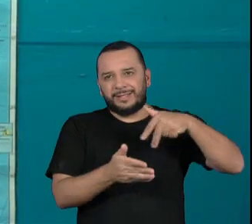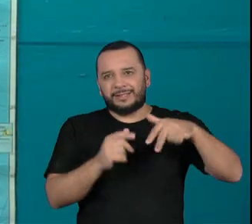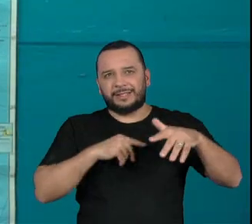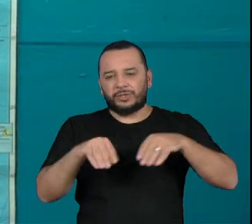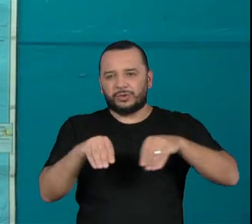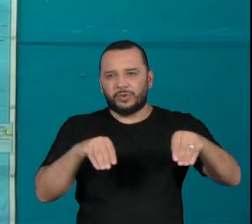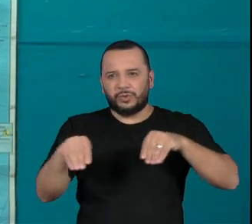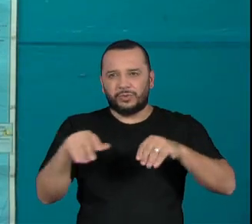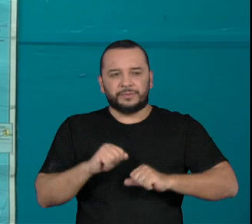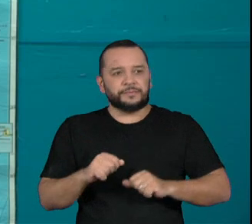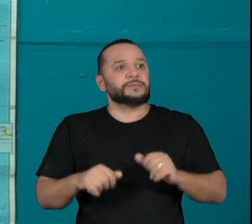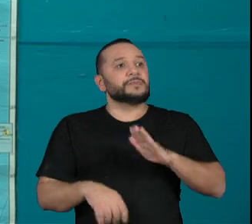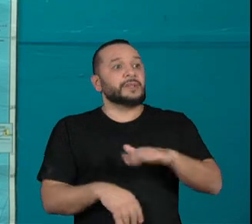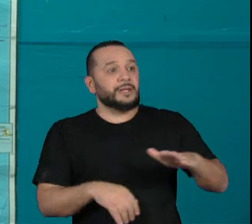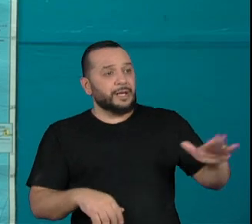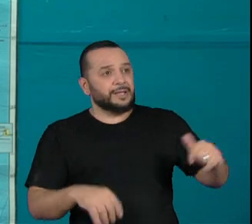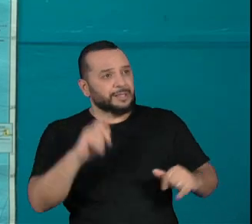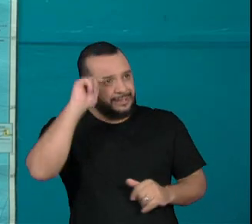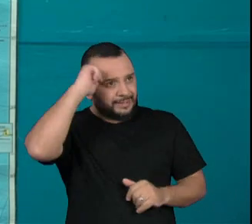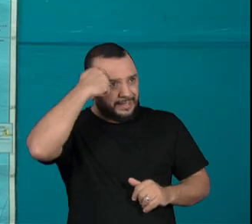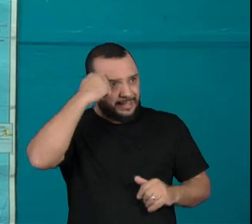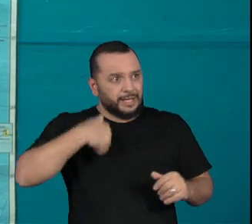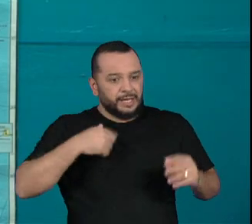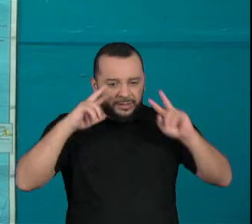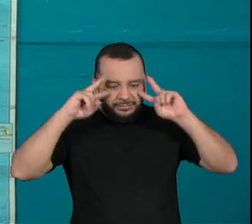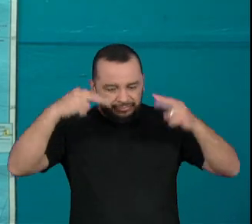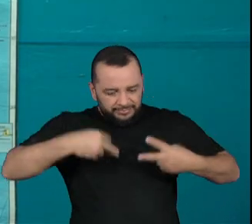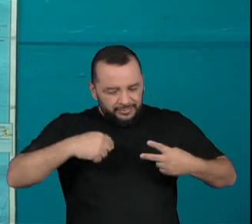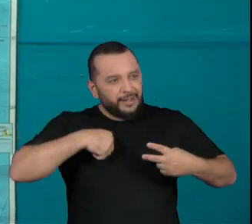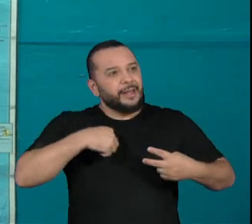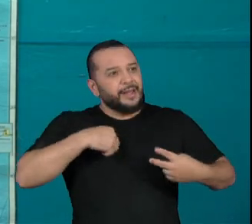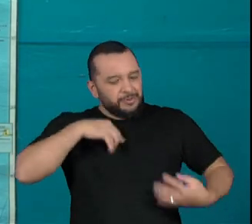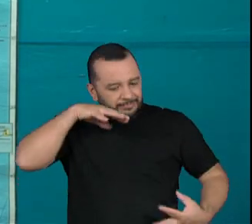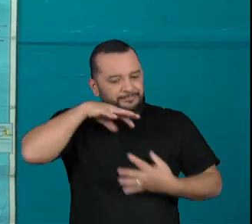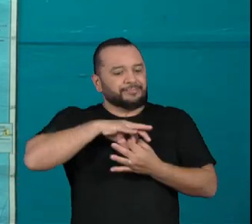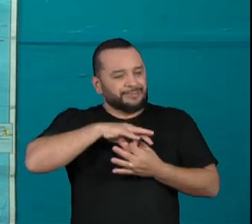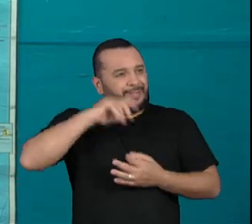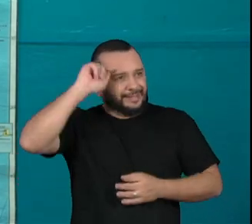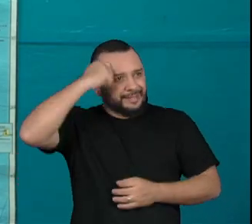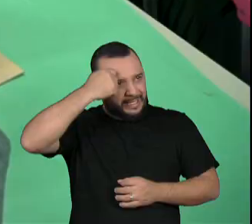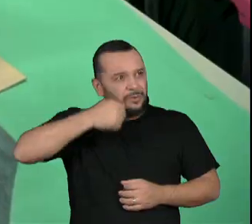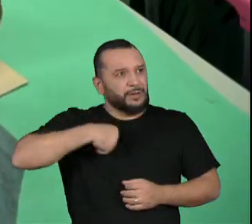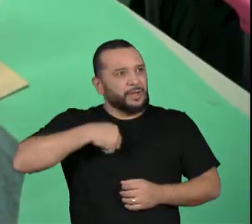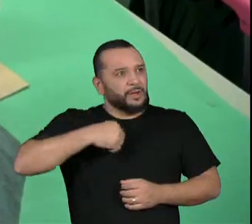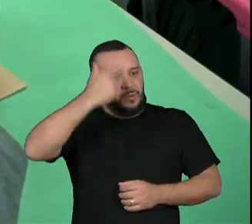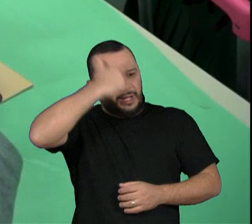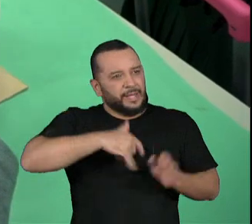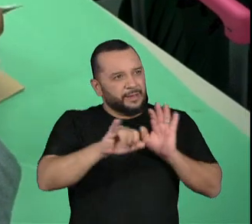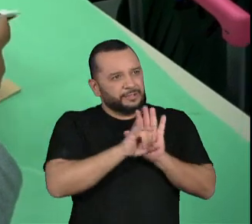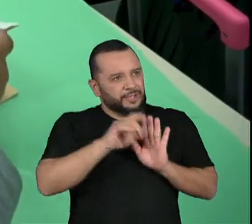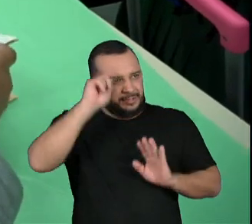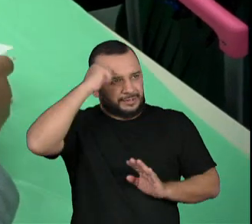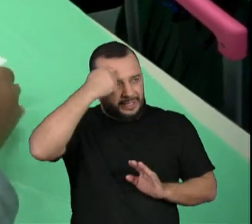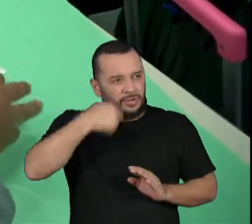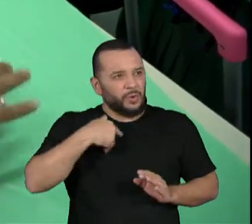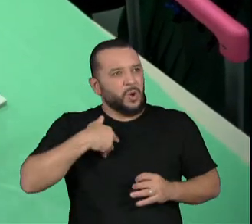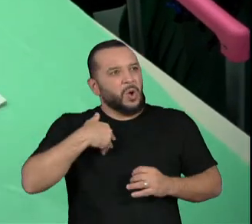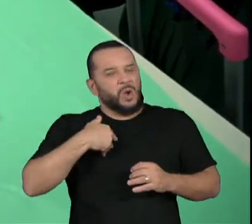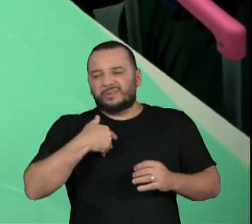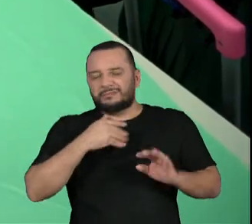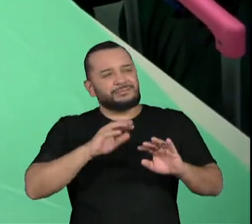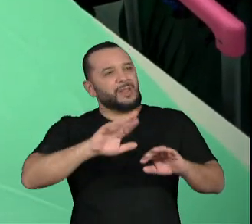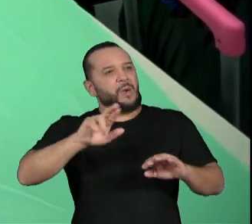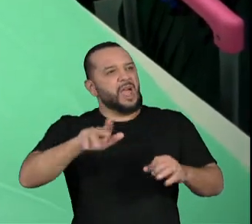crianças negras, você contribui para uma formação de reconhecimento dessa identidade negra, não sobre uma narrativa de opressão, de sofrimento, mas uma